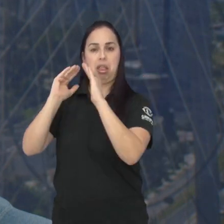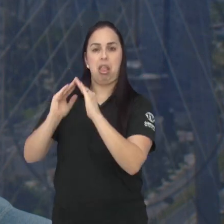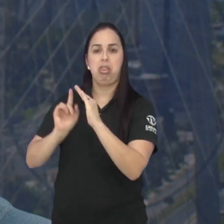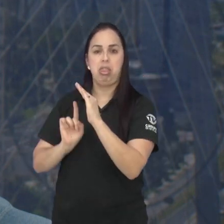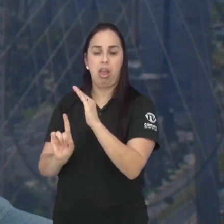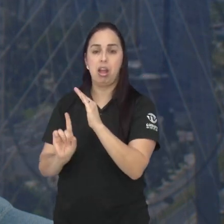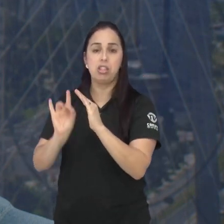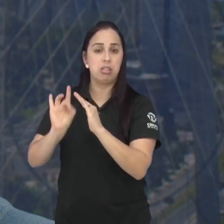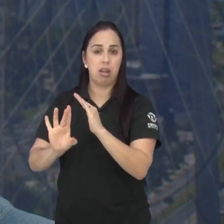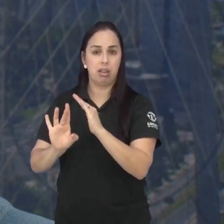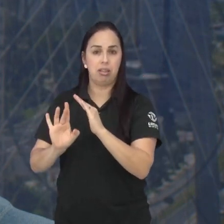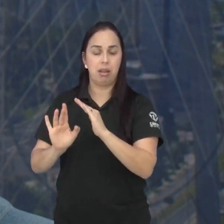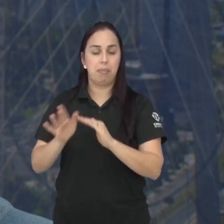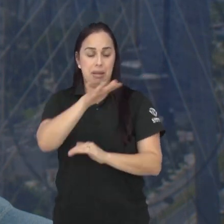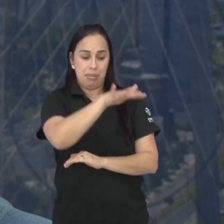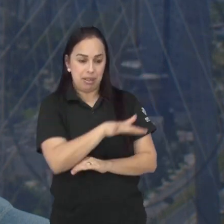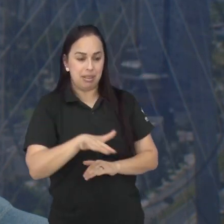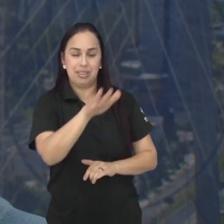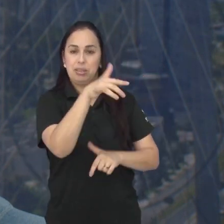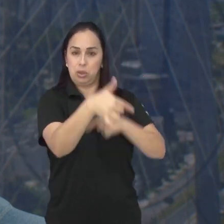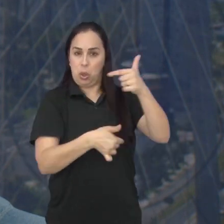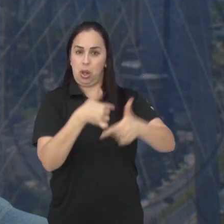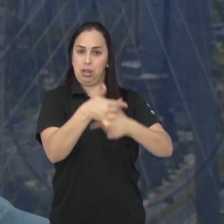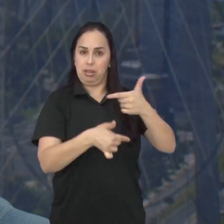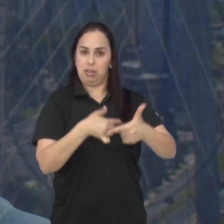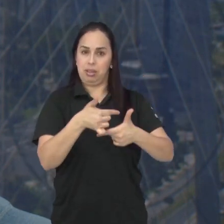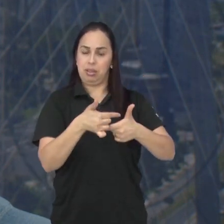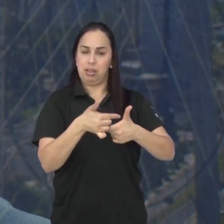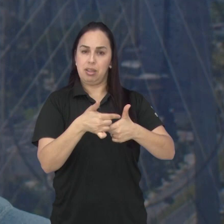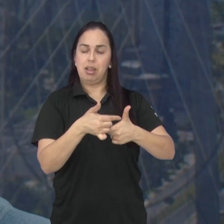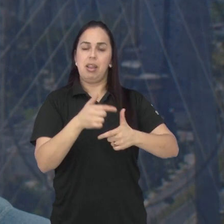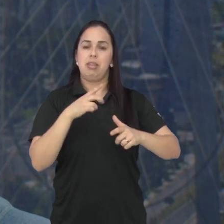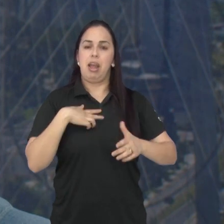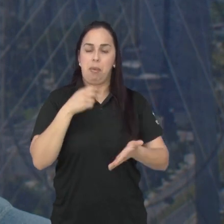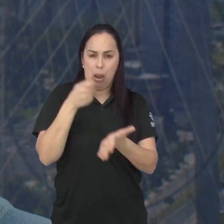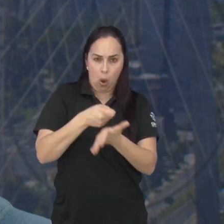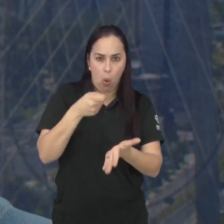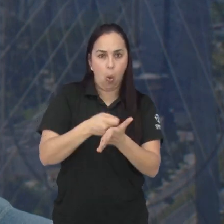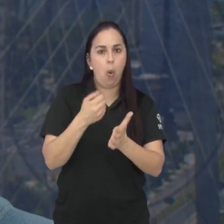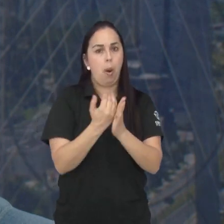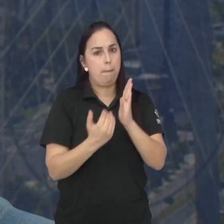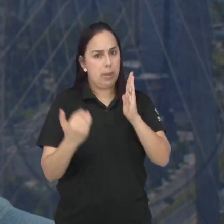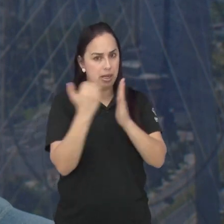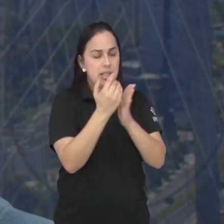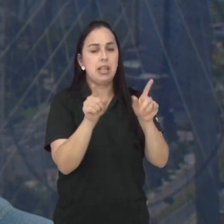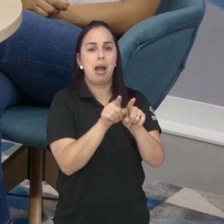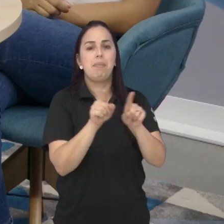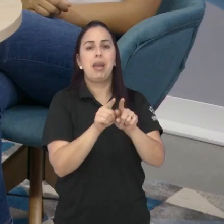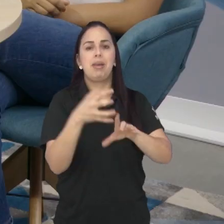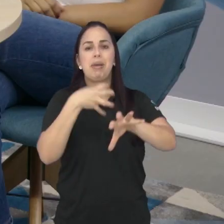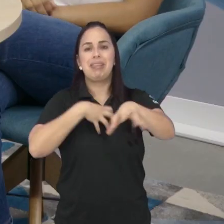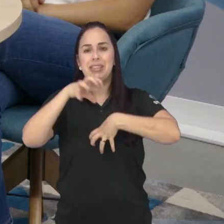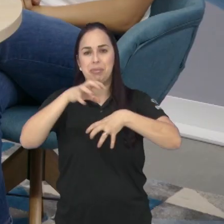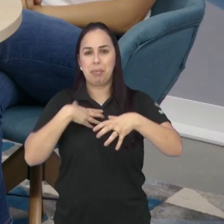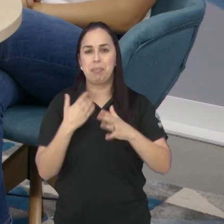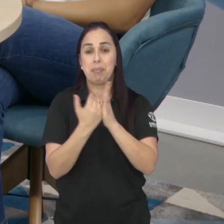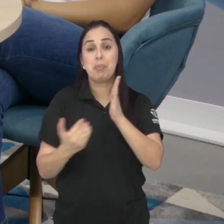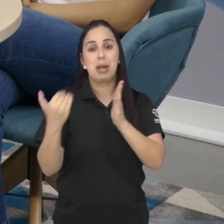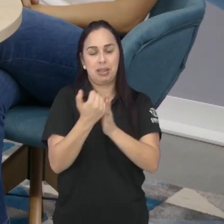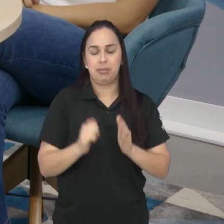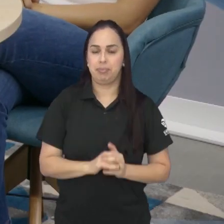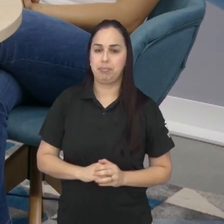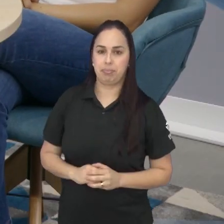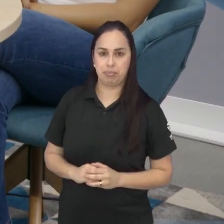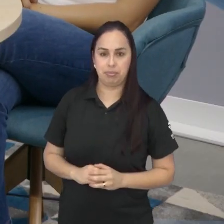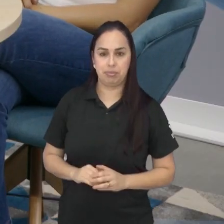Então, para o mundo público, eu acho que há uma exigência muito maior de sororidade, né? Sim. E, no